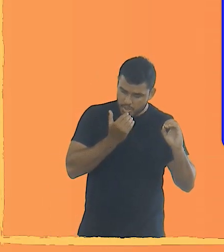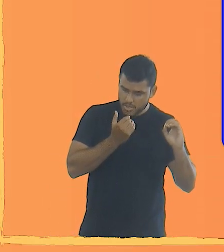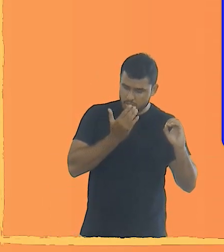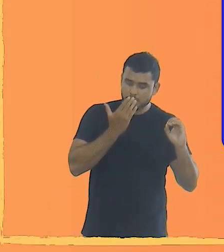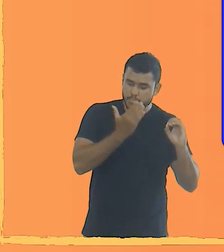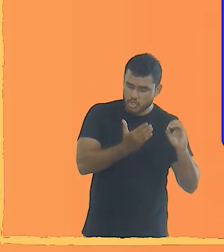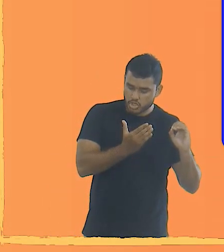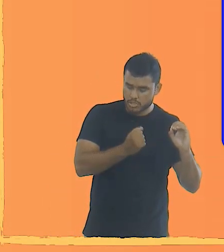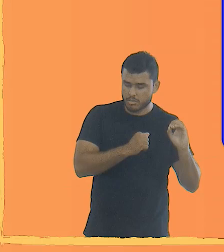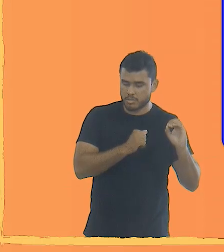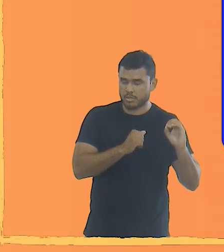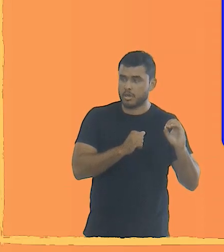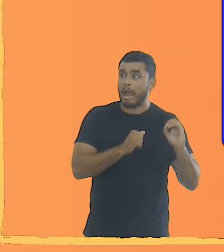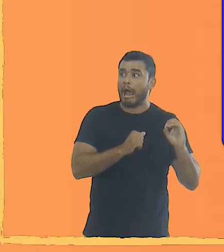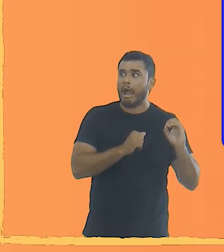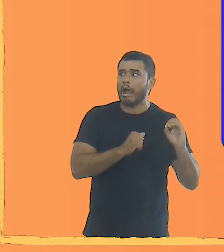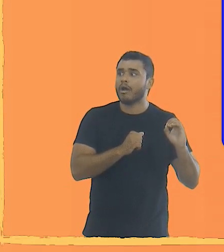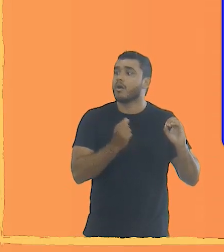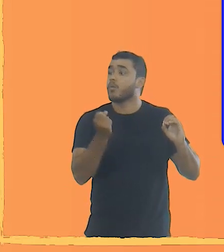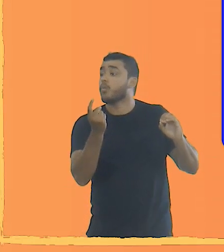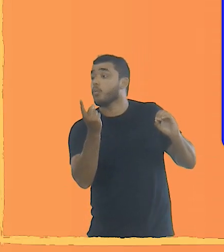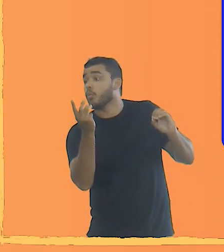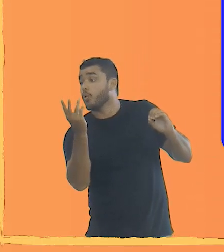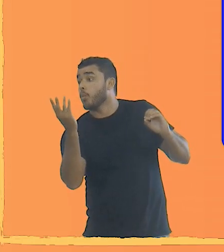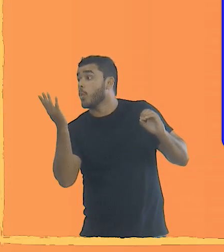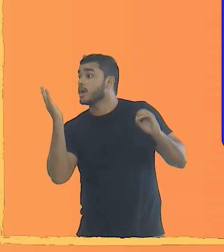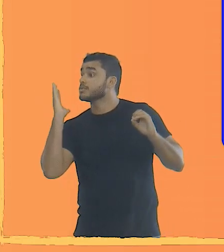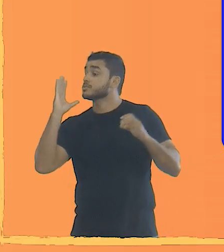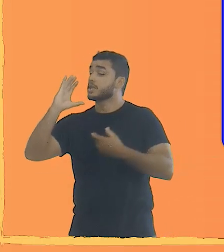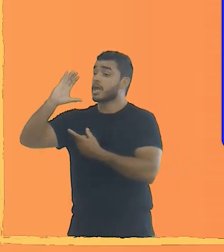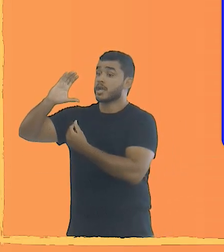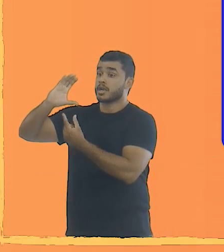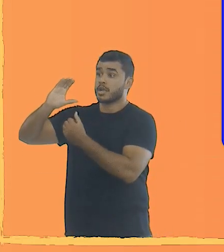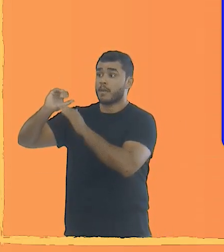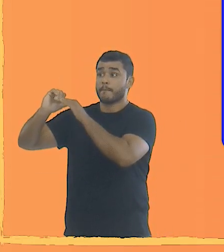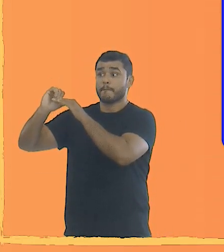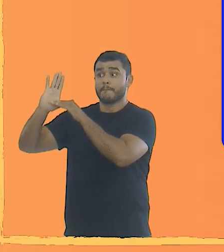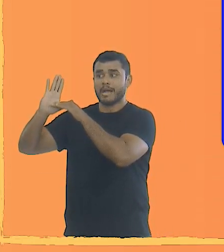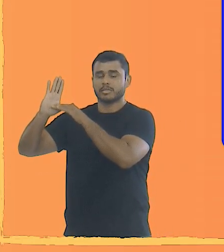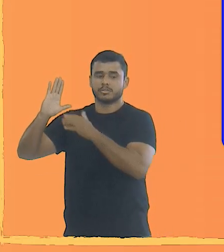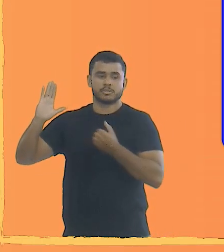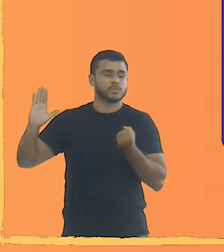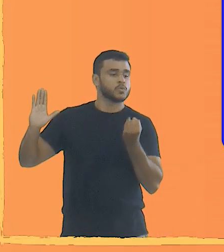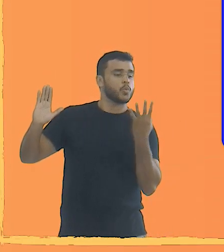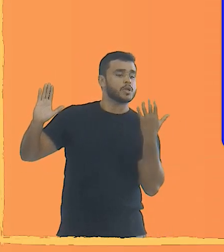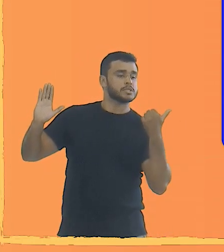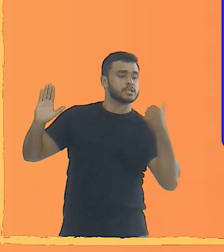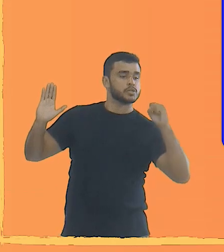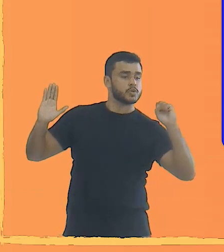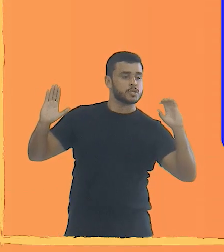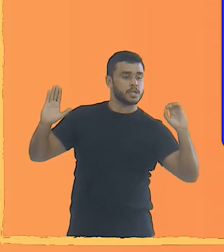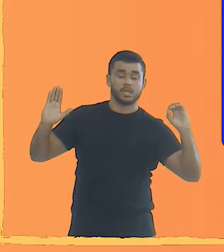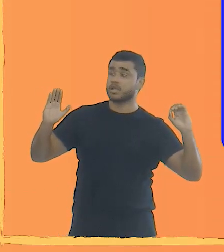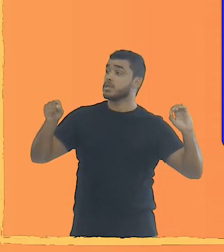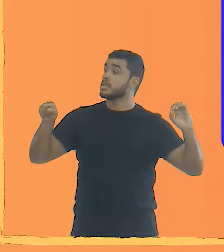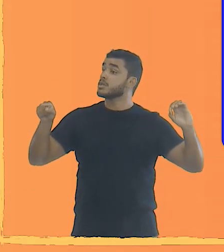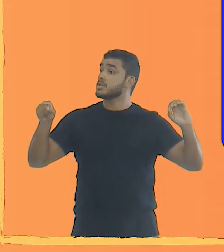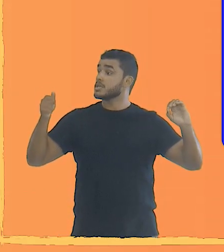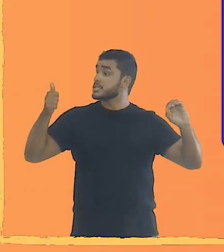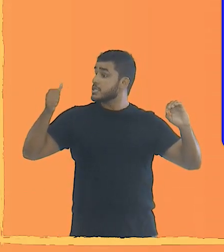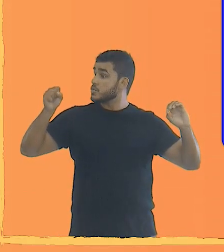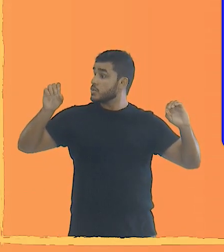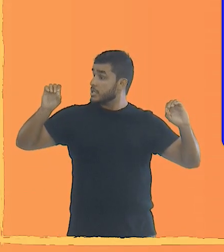preciso? Eu preciso ter mais clientes do que a quantidade de possibilidades. Se a quantidade